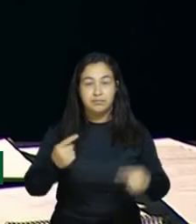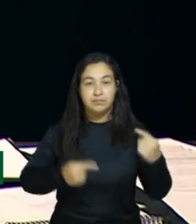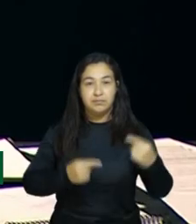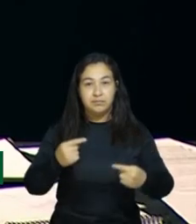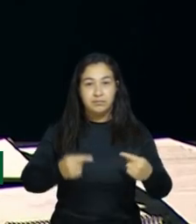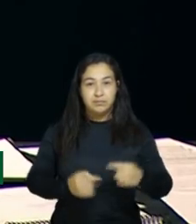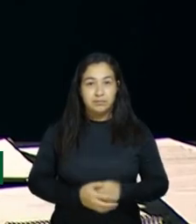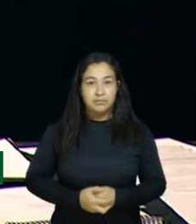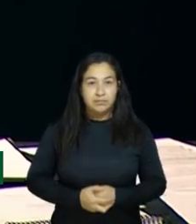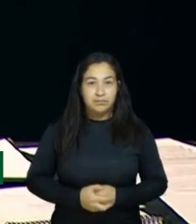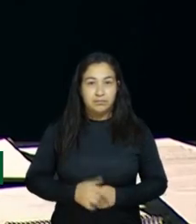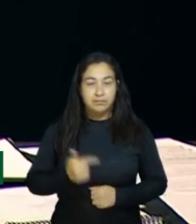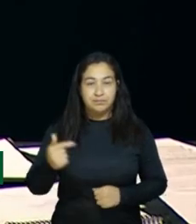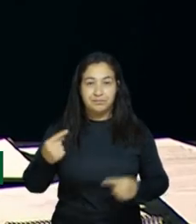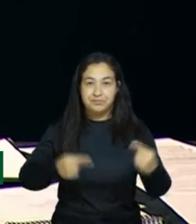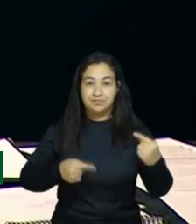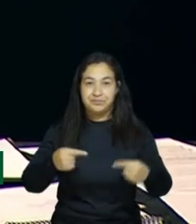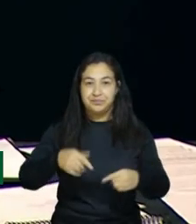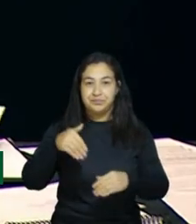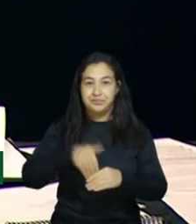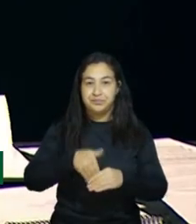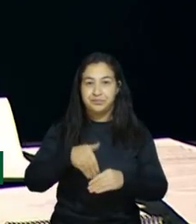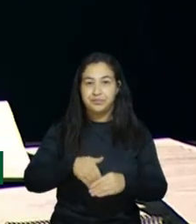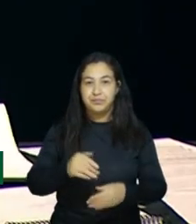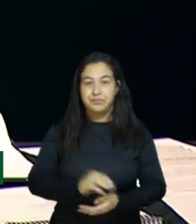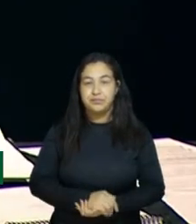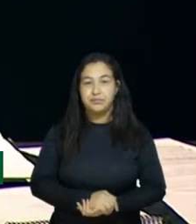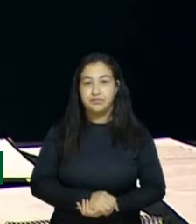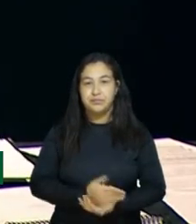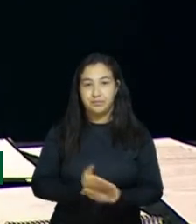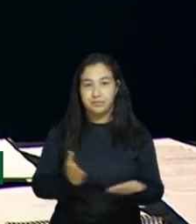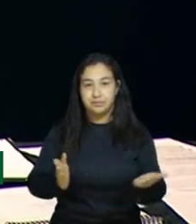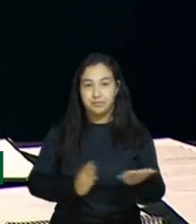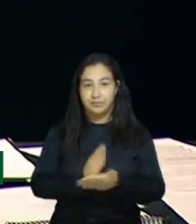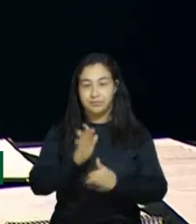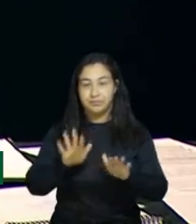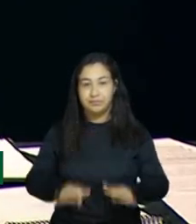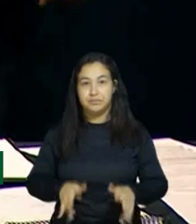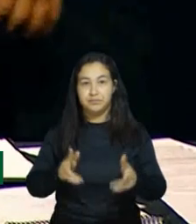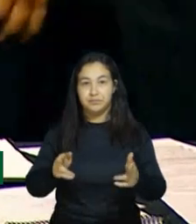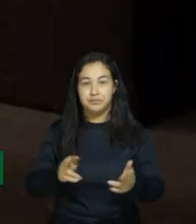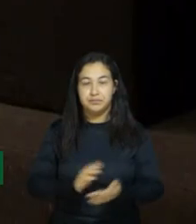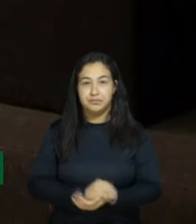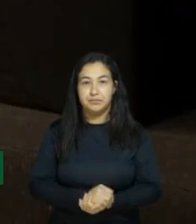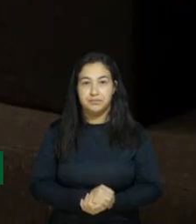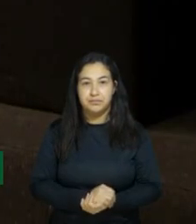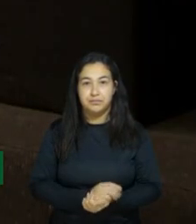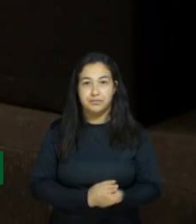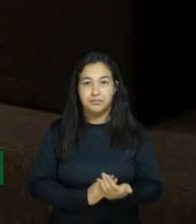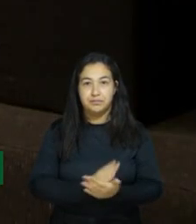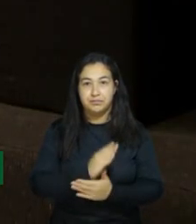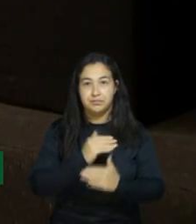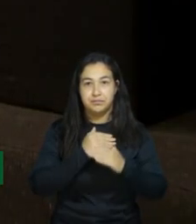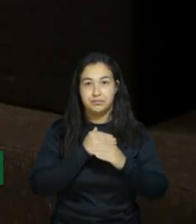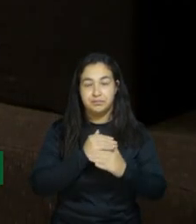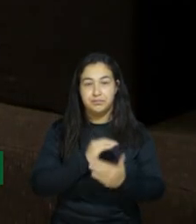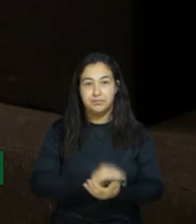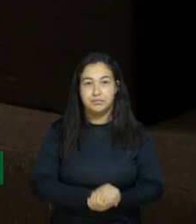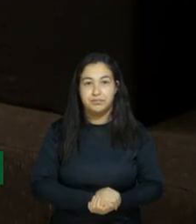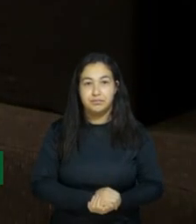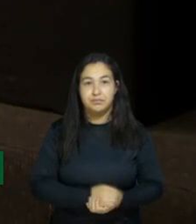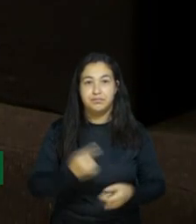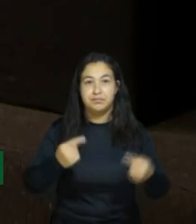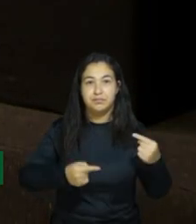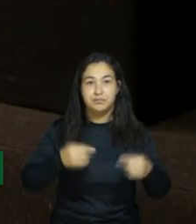discussão. Não havendo quem queira discutir, em votação. Deputados que aprovam, permaneçam como se encontra. Aprovado por unanimidade,